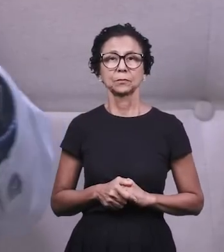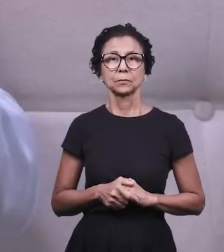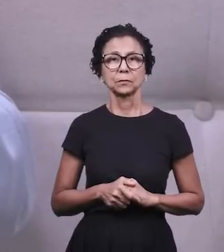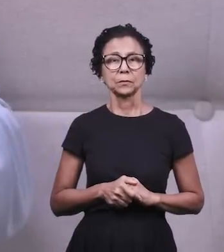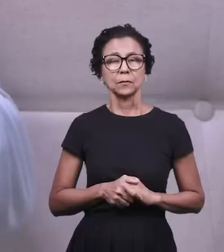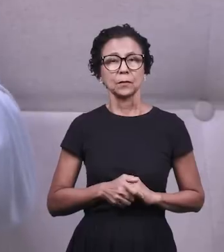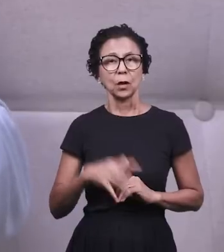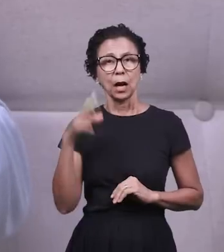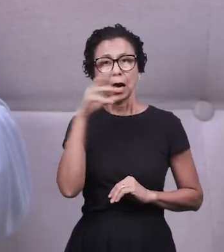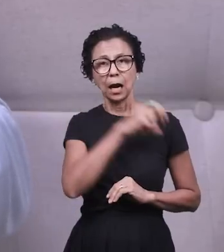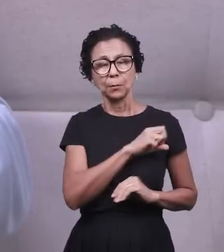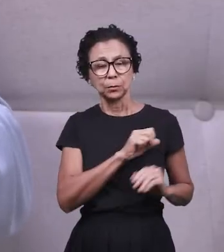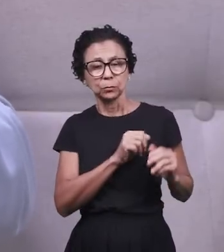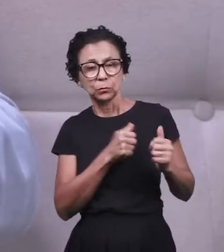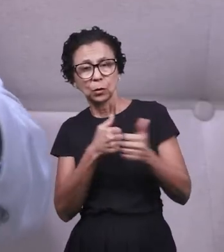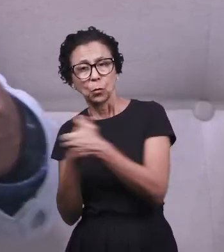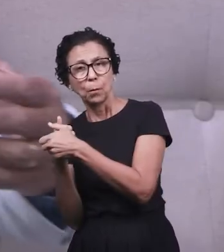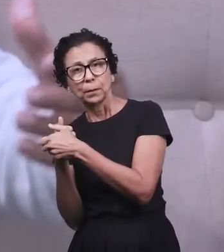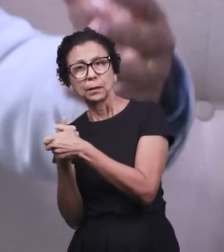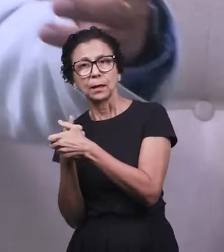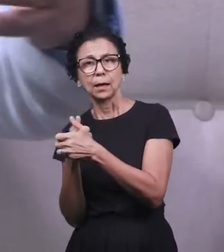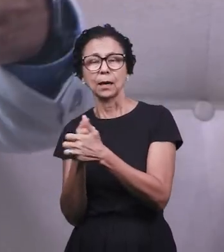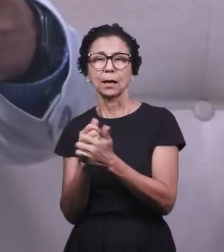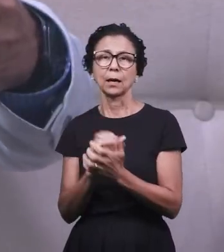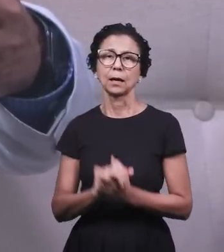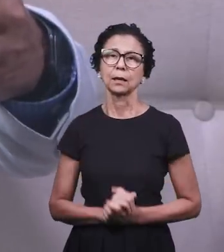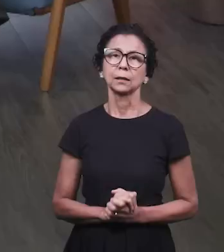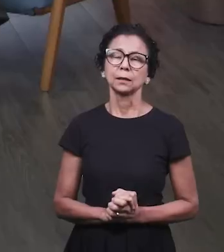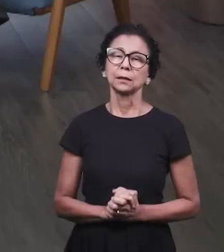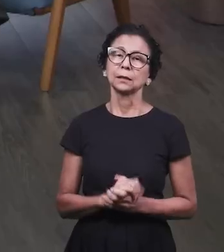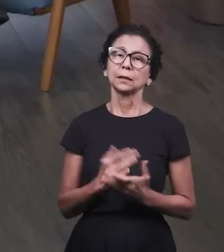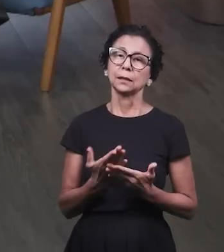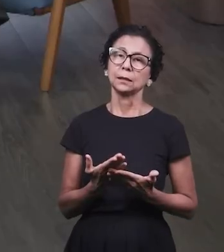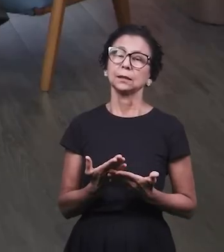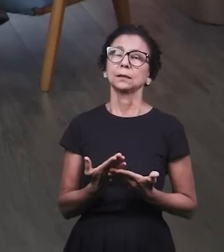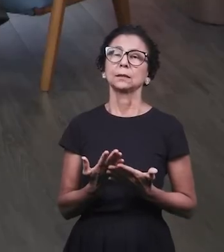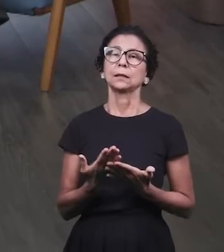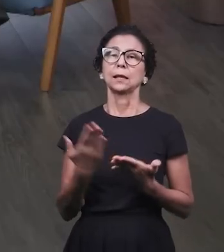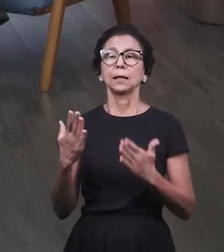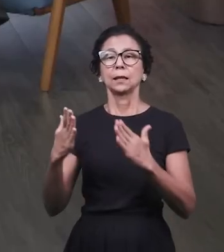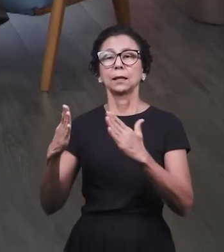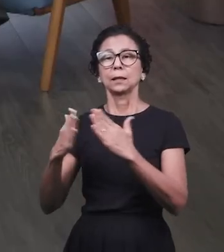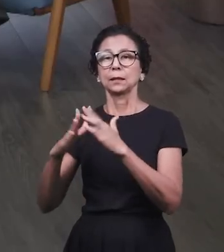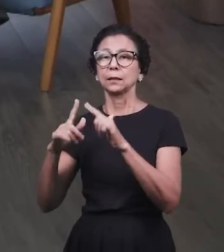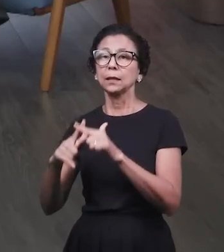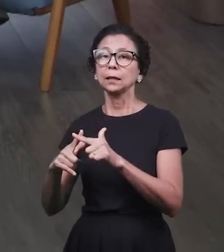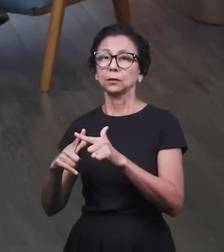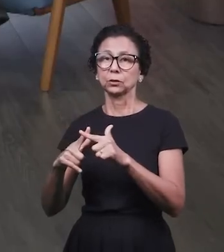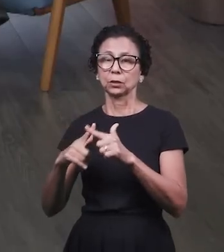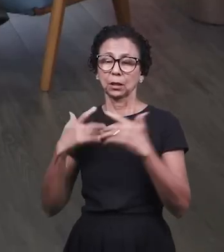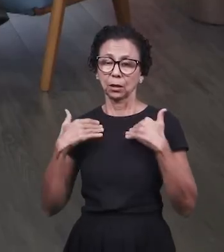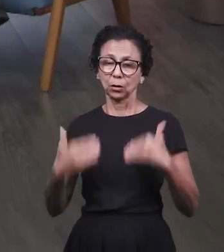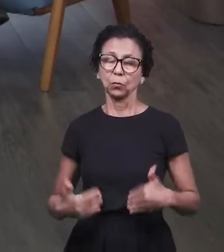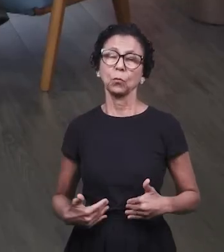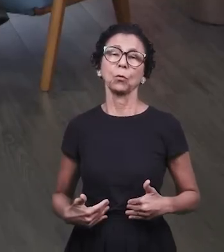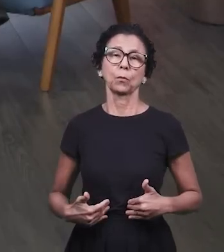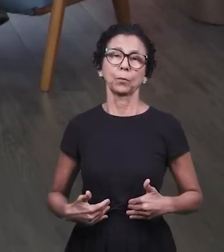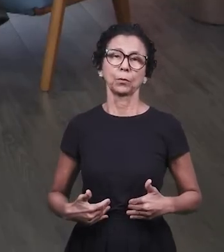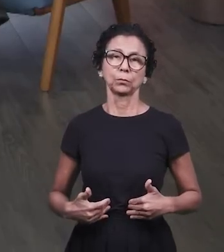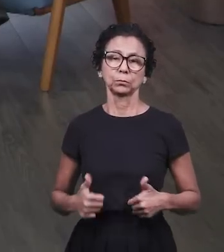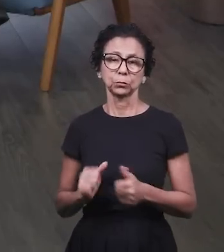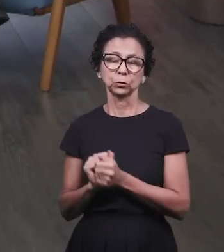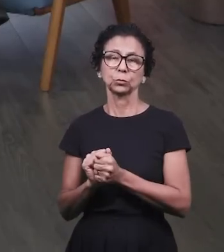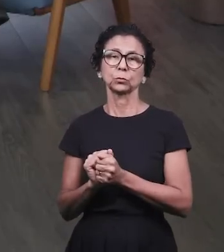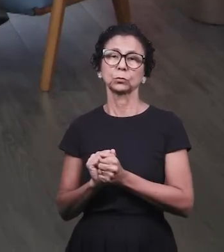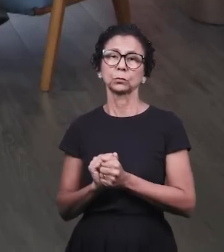ti. Ela é individual, mas ela é vivida no corpo, na comunhão do corpo. Então, todos os